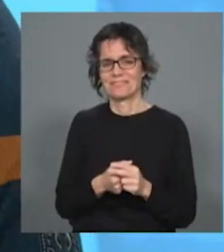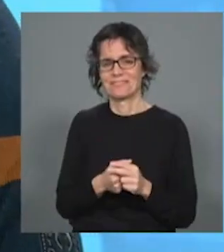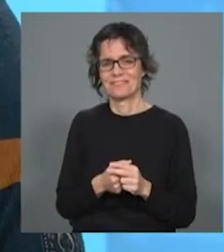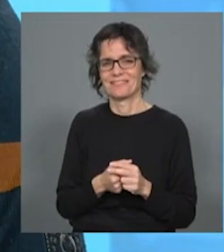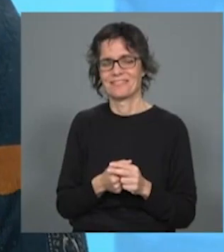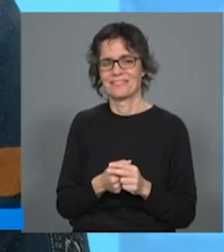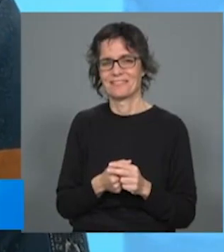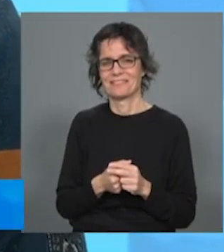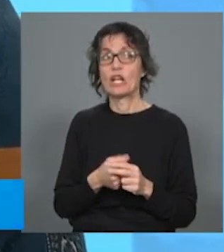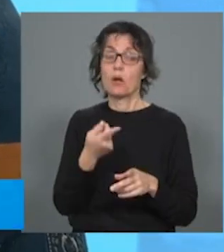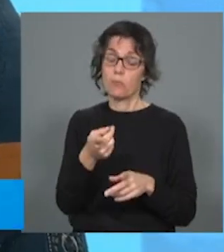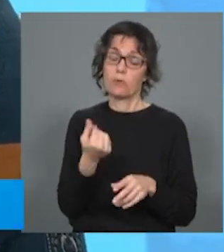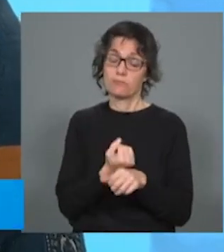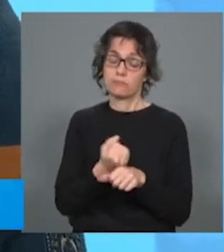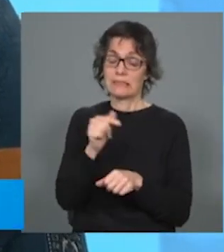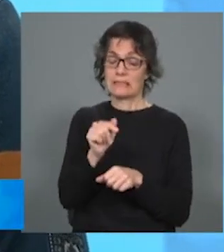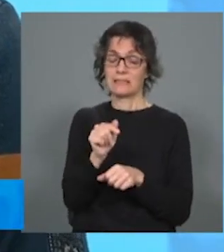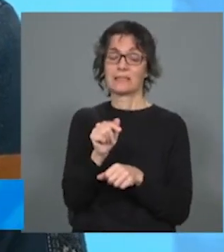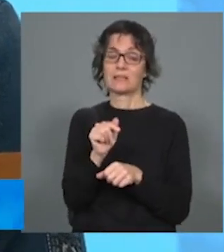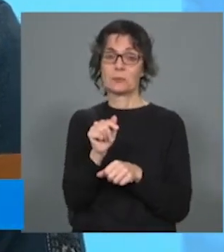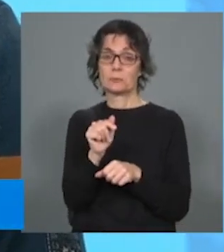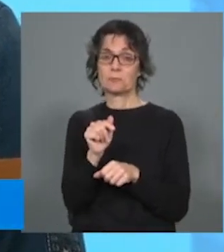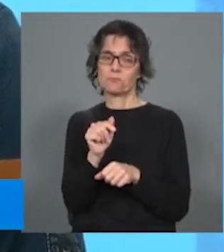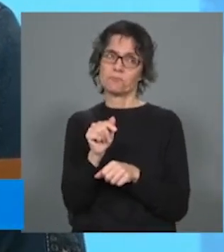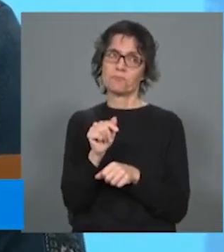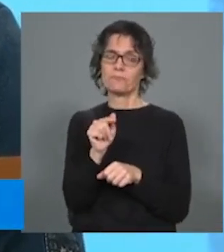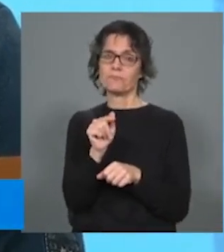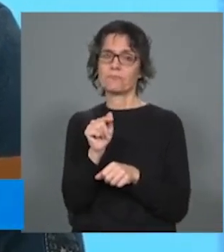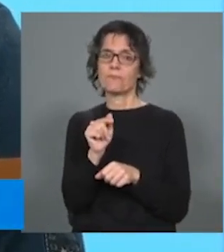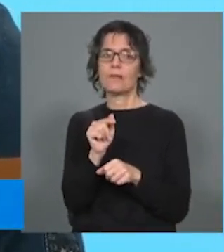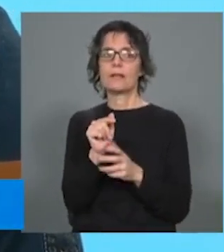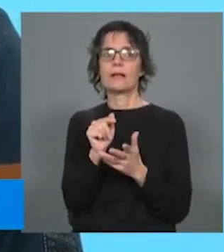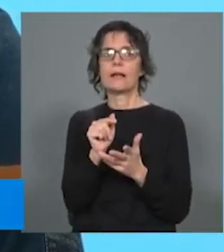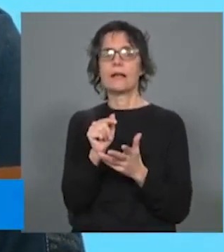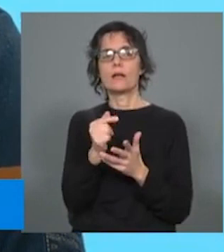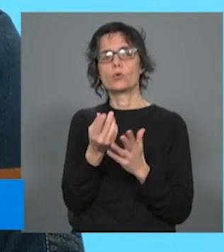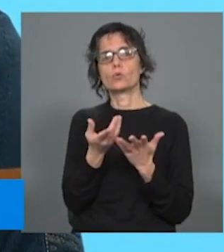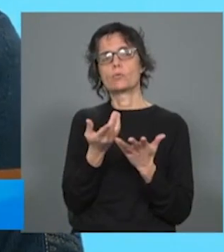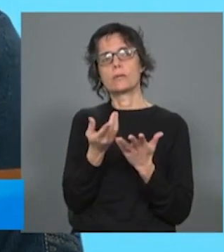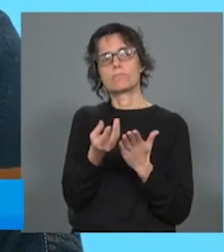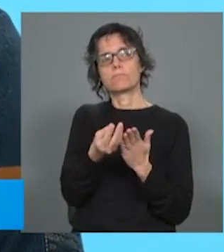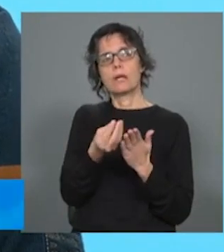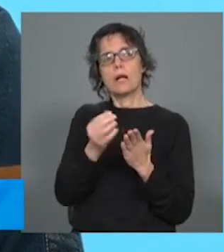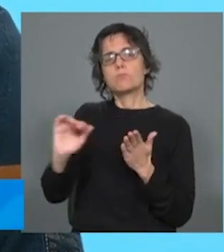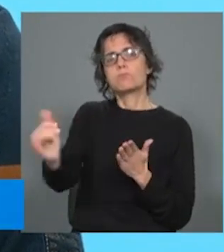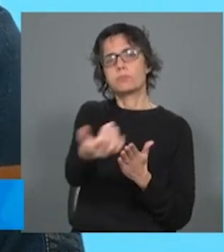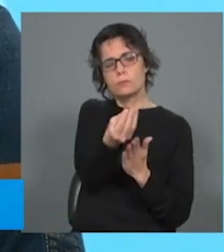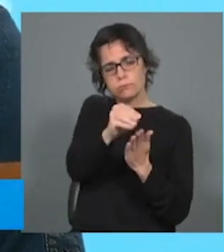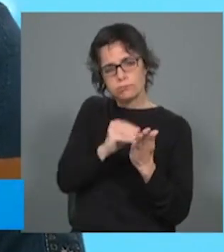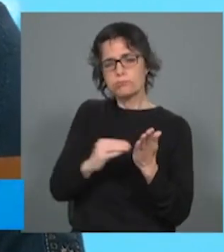trabalho é um trabalho, diríamos assim, de compêndio, de compilação. É um trabalho que eu